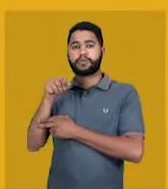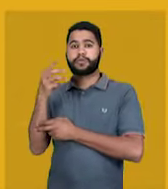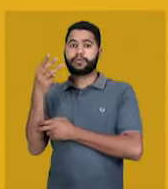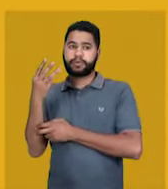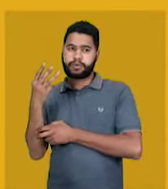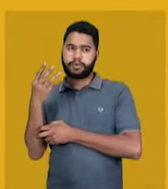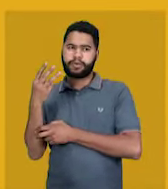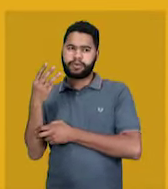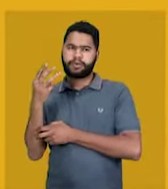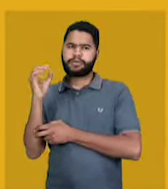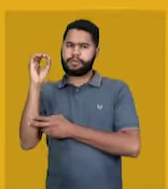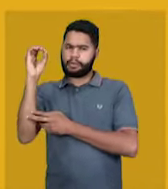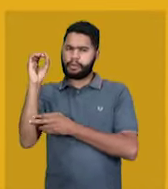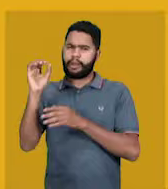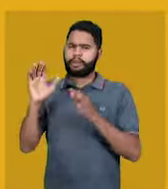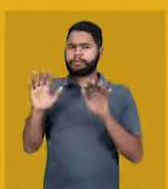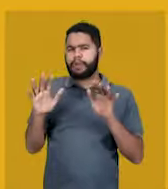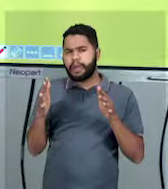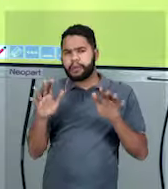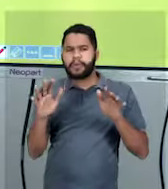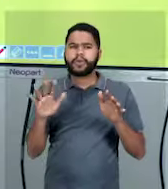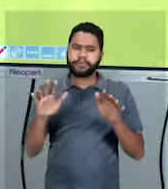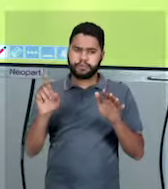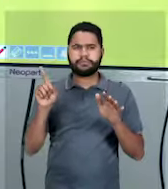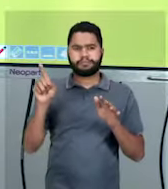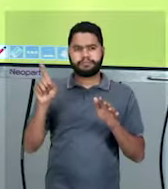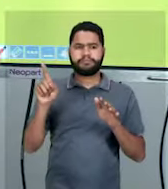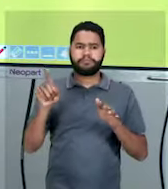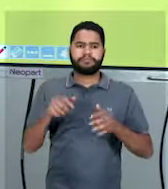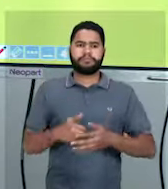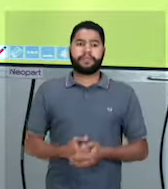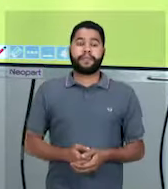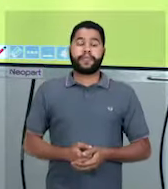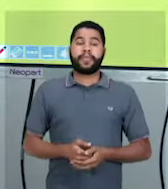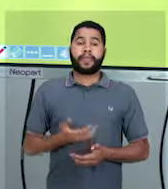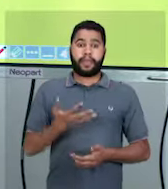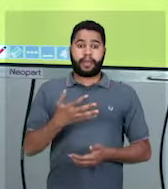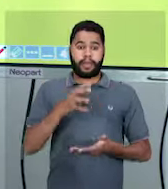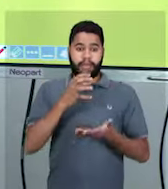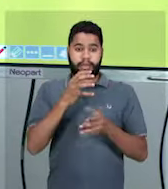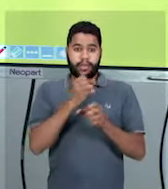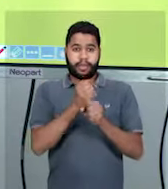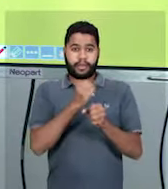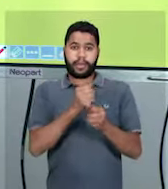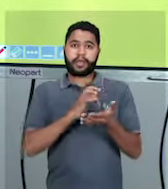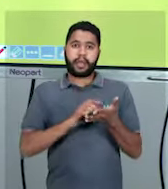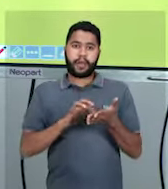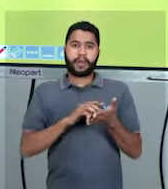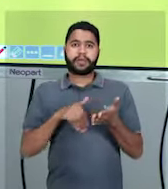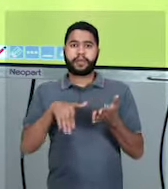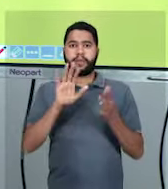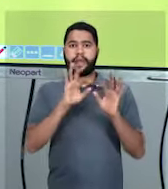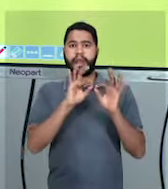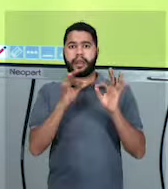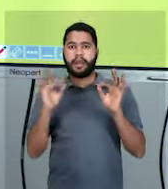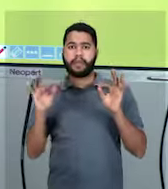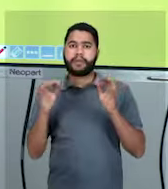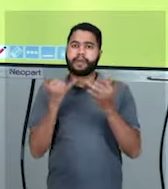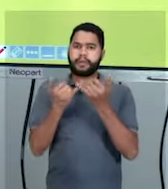57,3 graus, aproximado, tá? Esse valor na calculadora vai ter mais casas decimais, mas o nosso valor aproximado